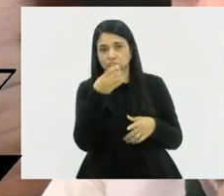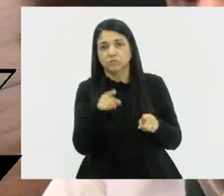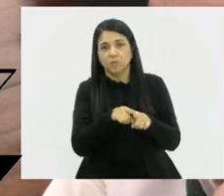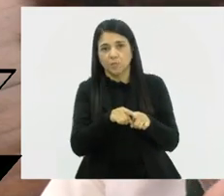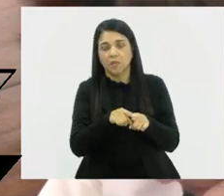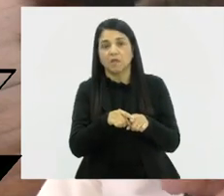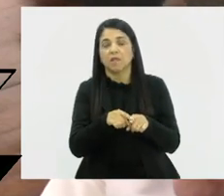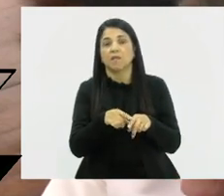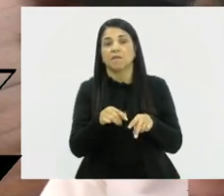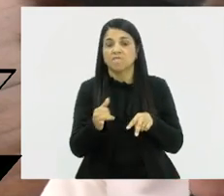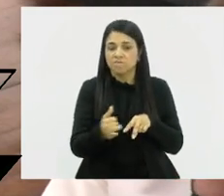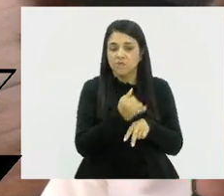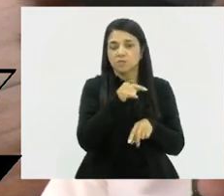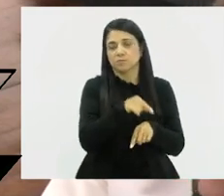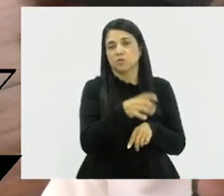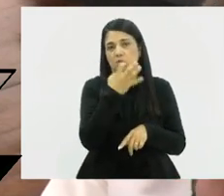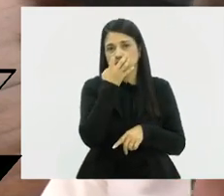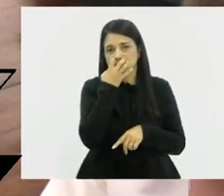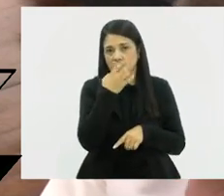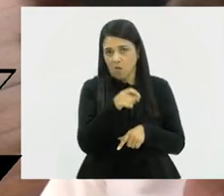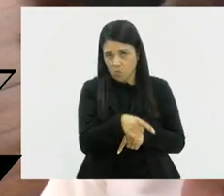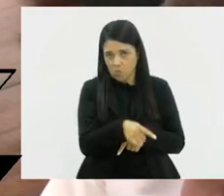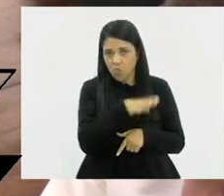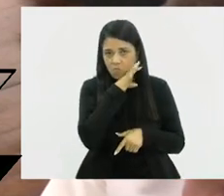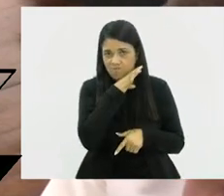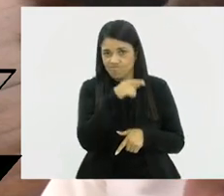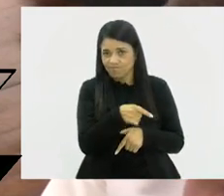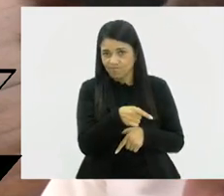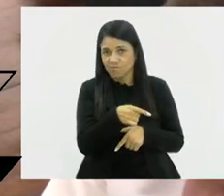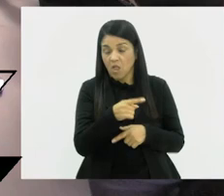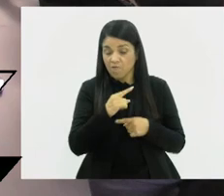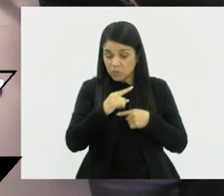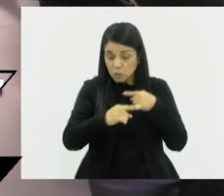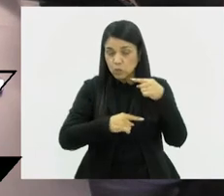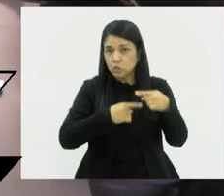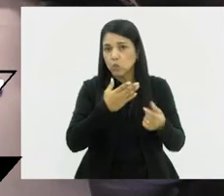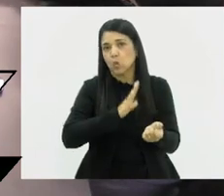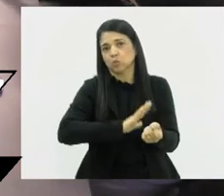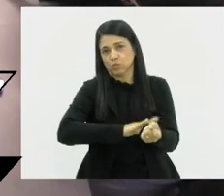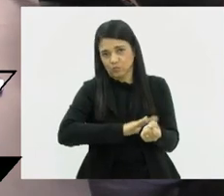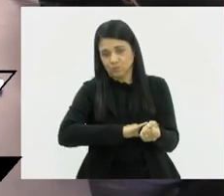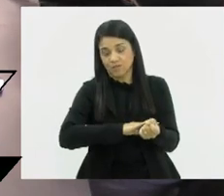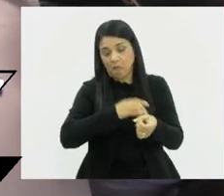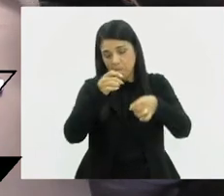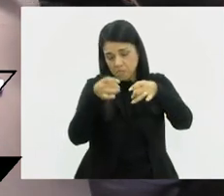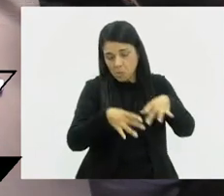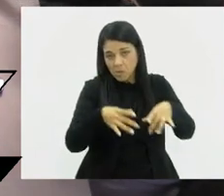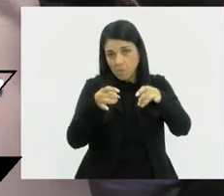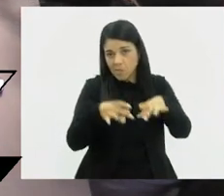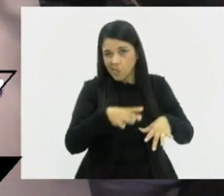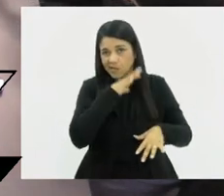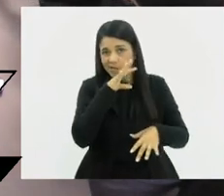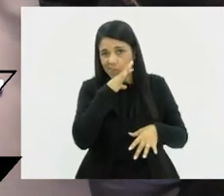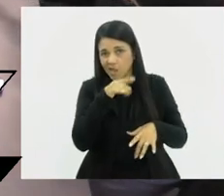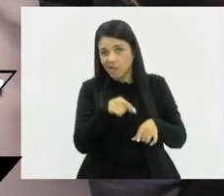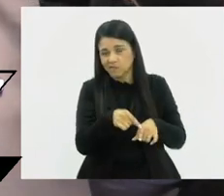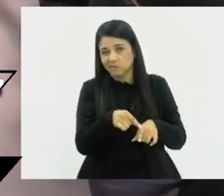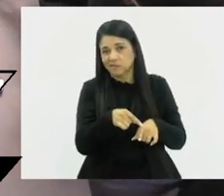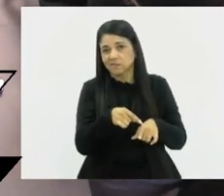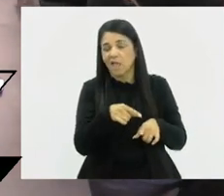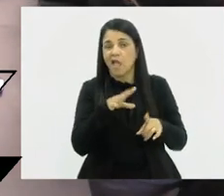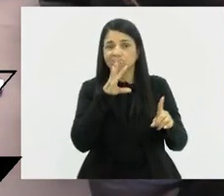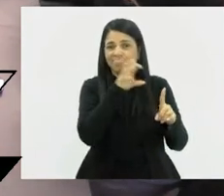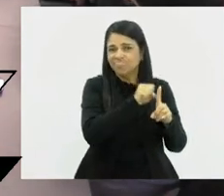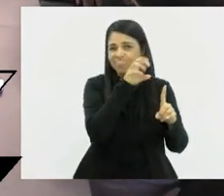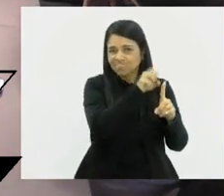do animal, e acaba sendo um círculo vicioso, porque à medida que os animais são abandonados, tornam suscetíveis a ataques e assim